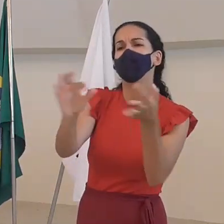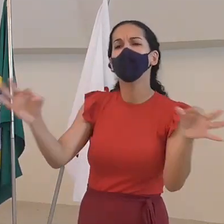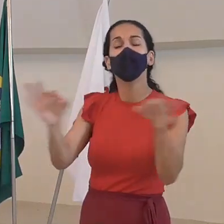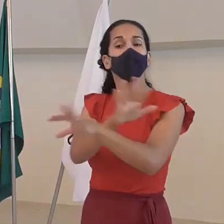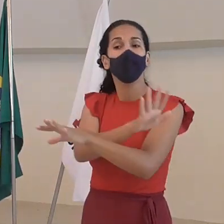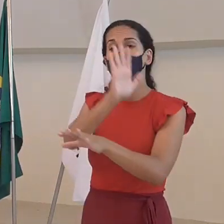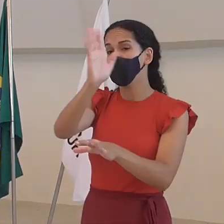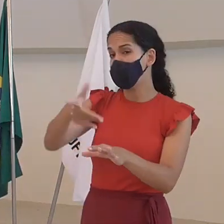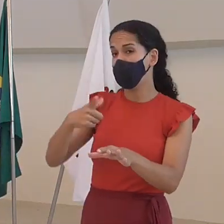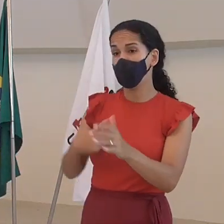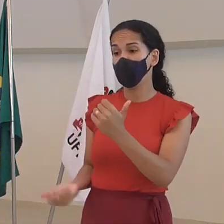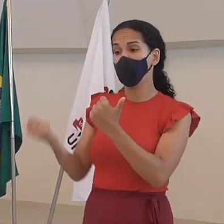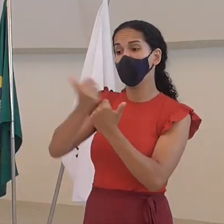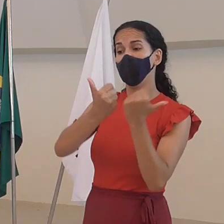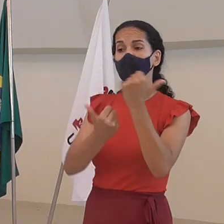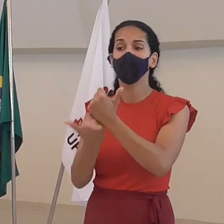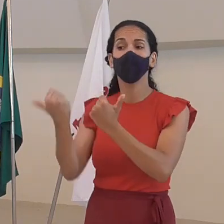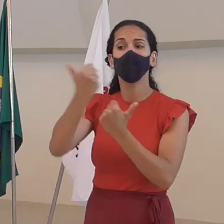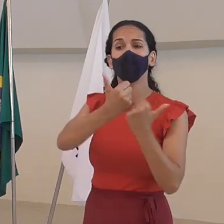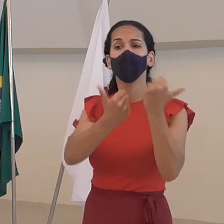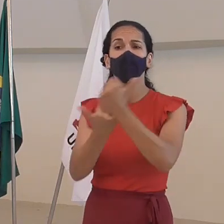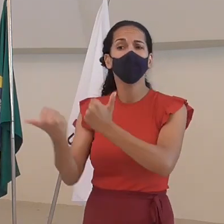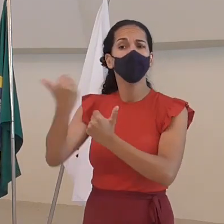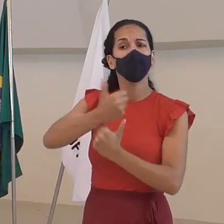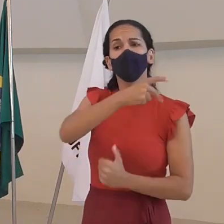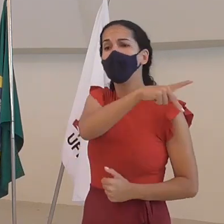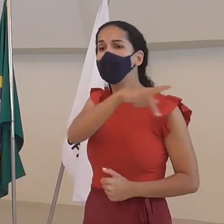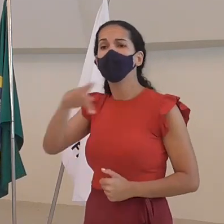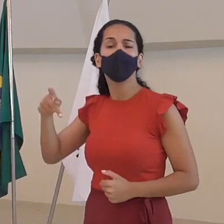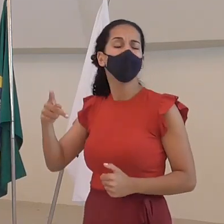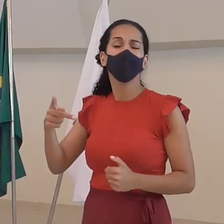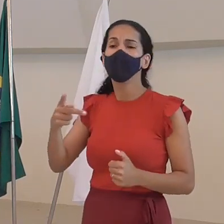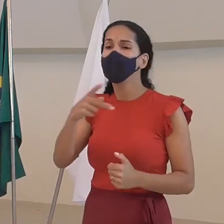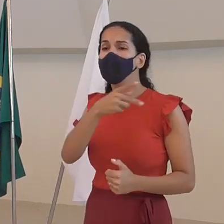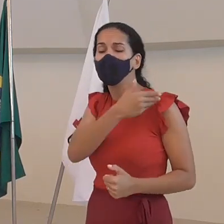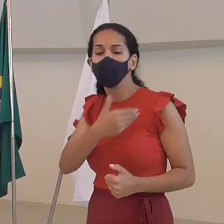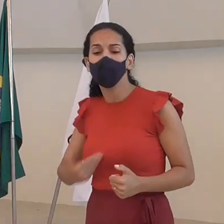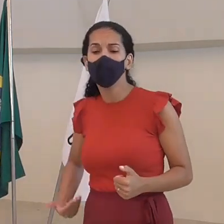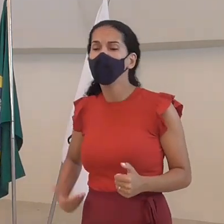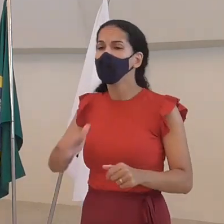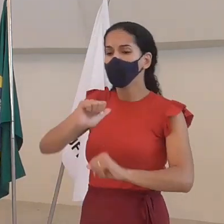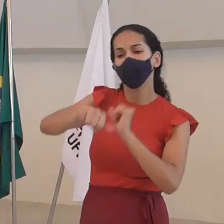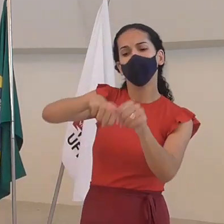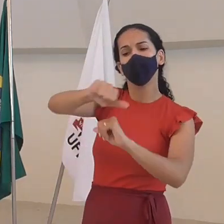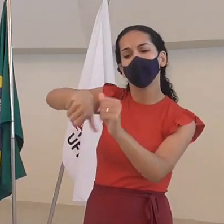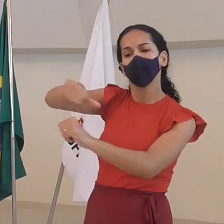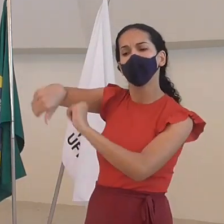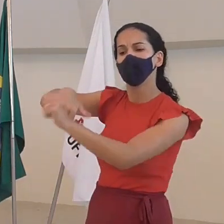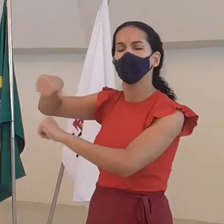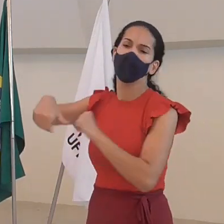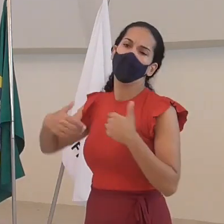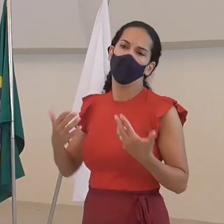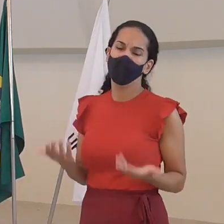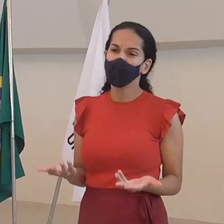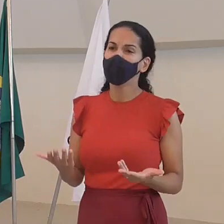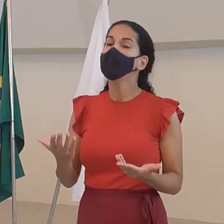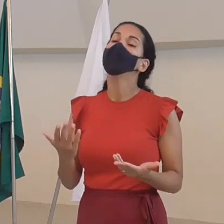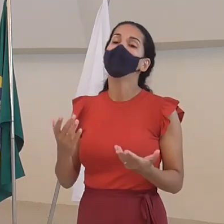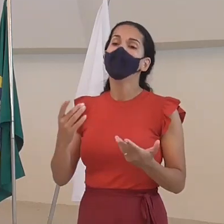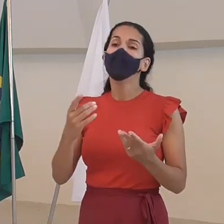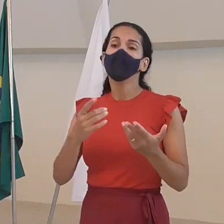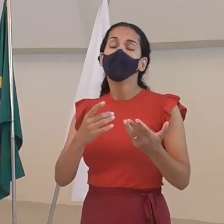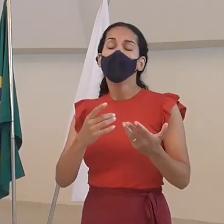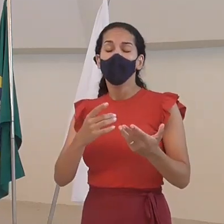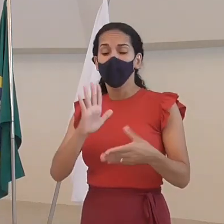várias alternâncias de poder com respeito aos resultados das urnas e transição republicana do governo. As